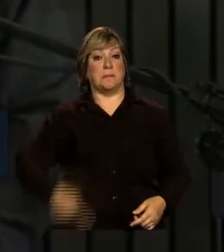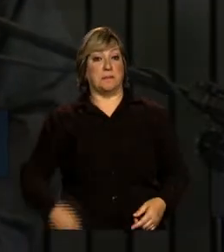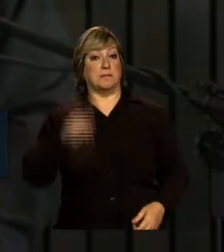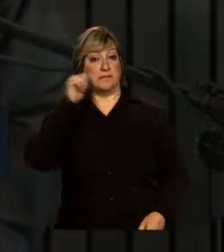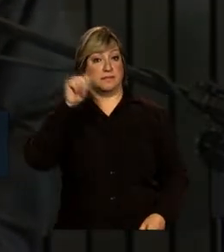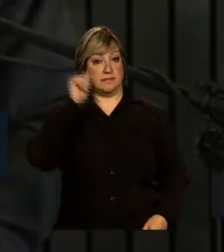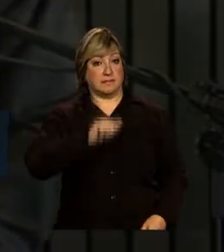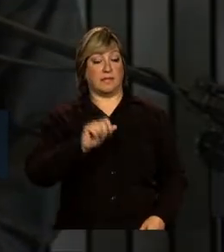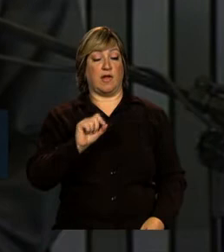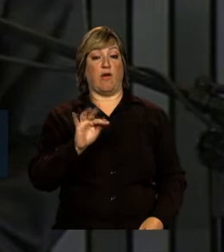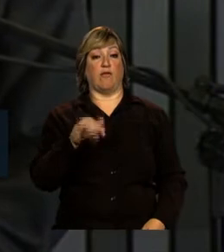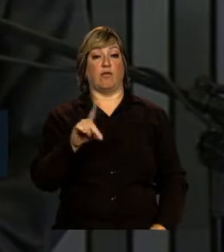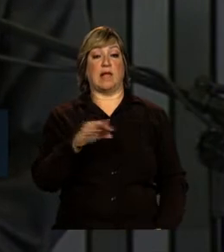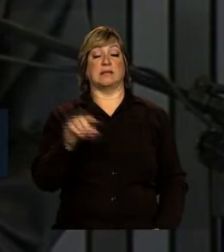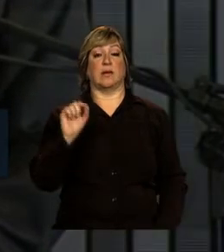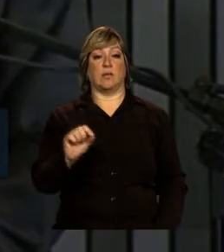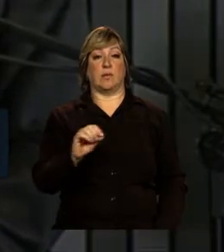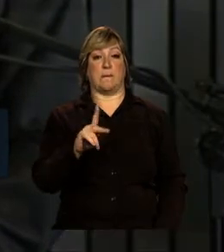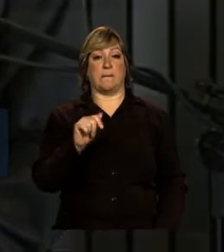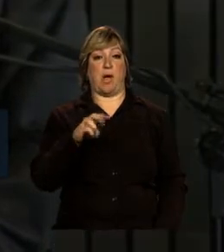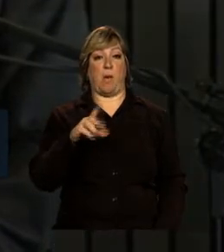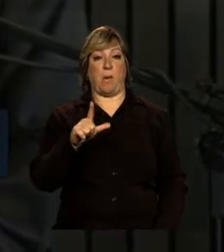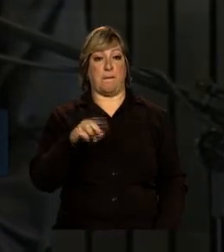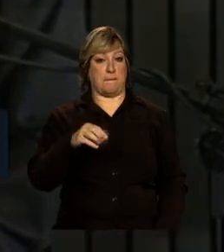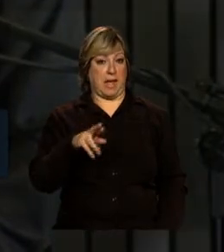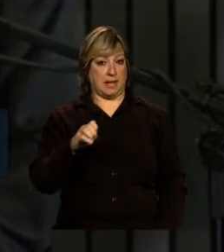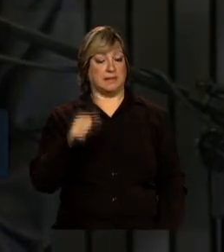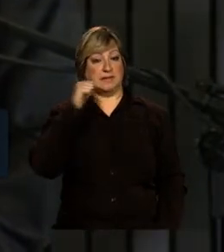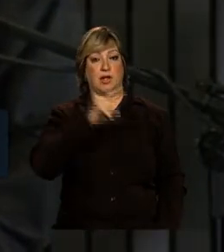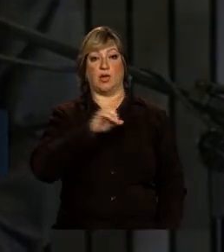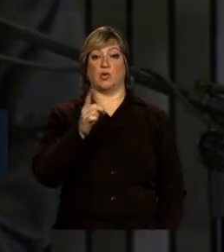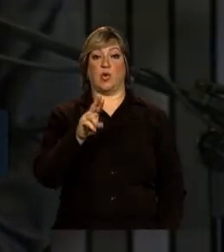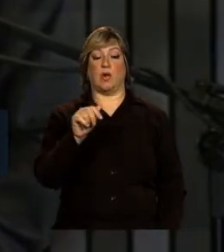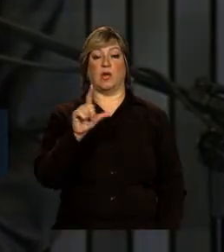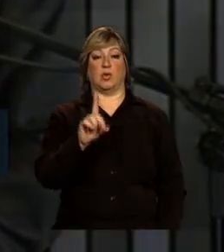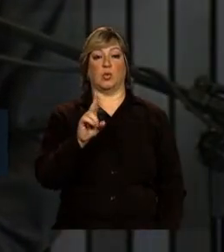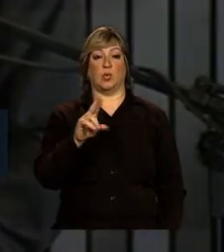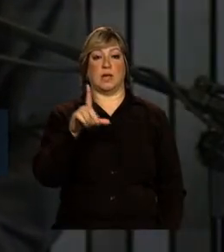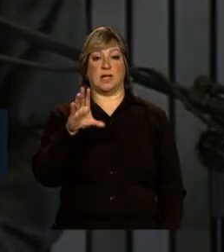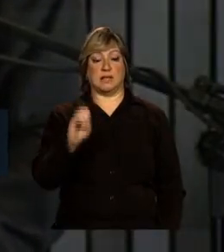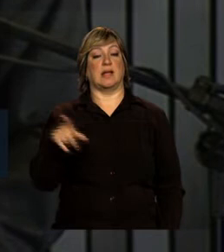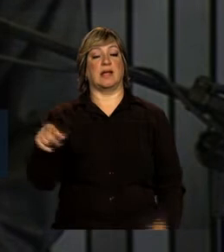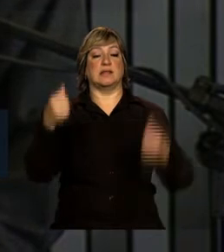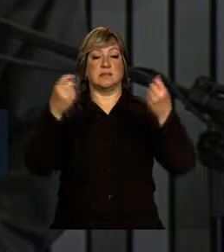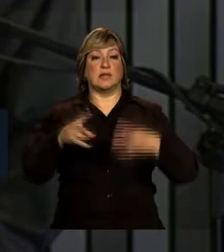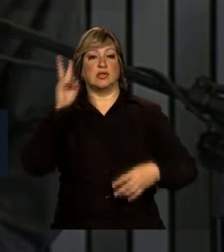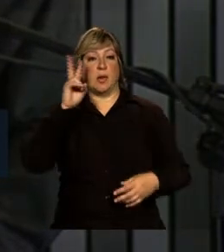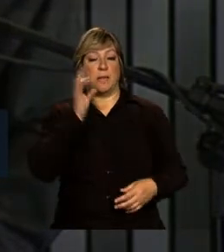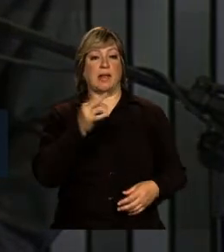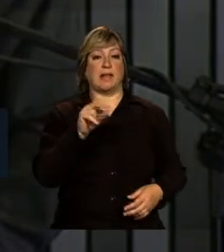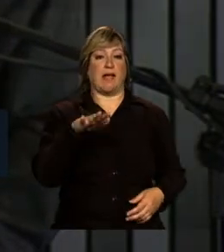da presidente da Fundação Cultural Palmares à época, a doutora Dulce Pereira, e o tema foi Tráfico de Escravos, Cultura e